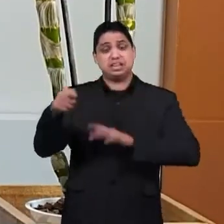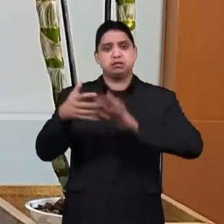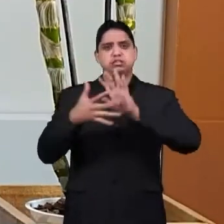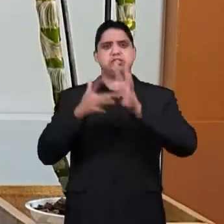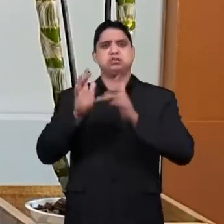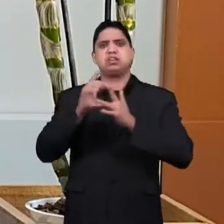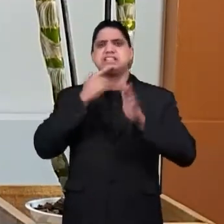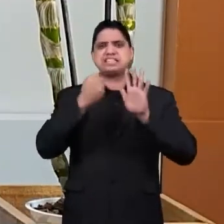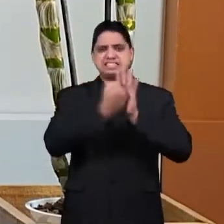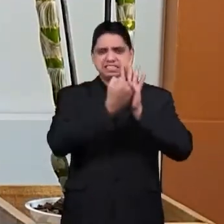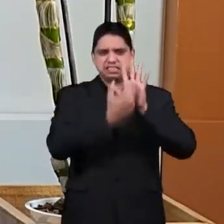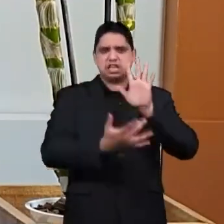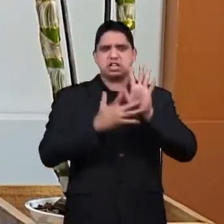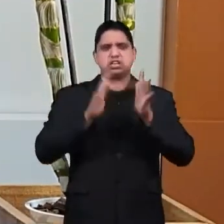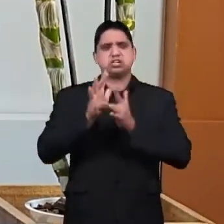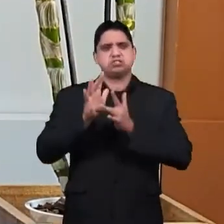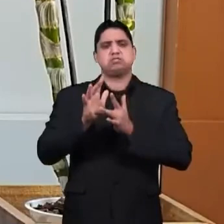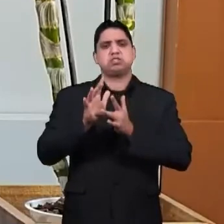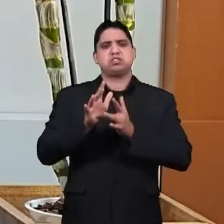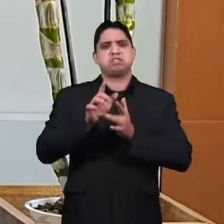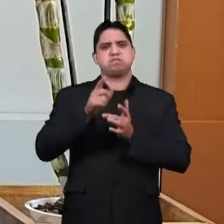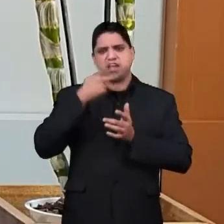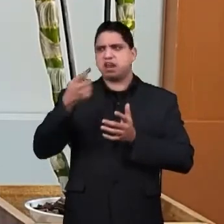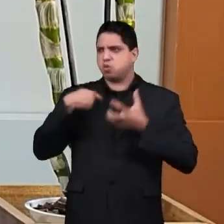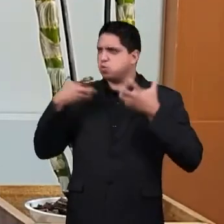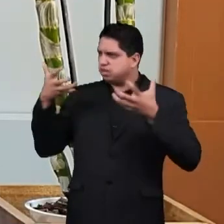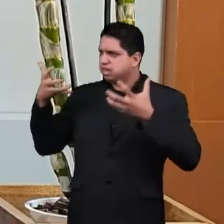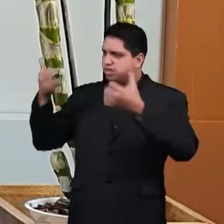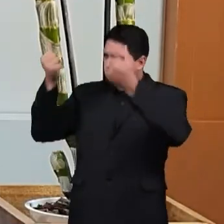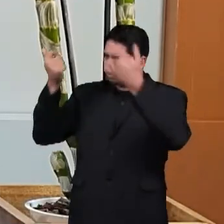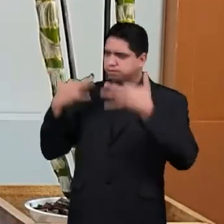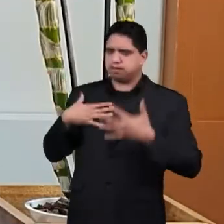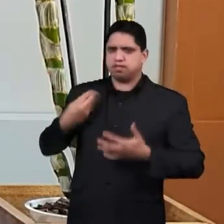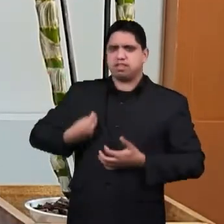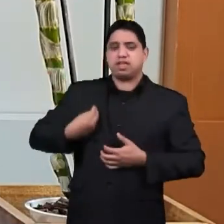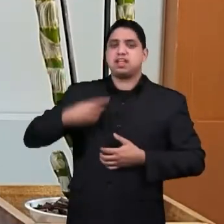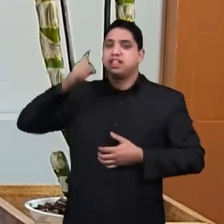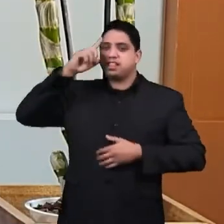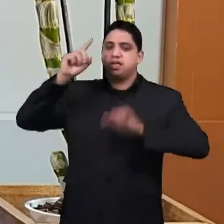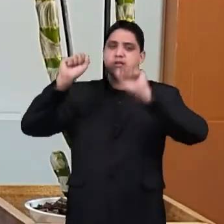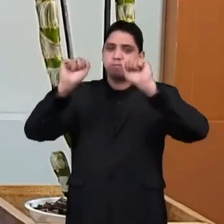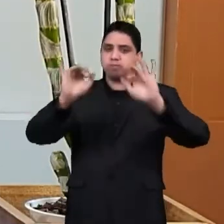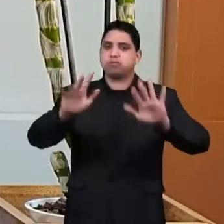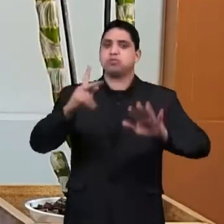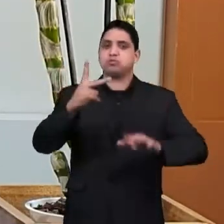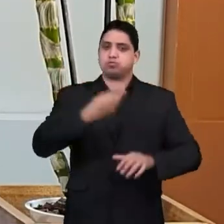eu quero essa bênção na minha vida. E Deus vai te abençoar.